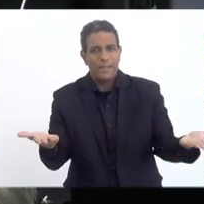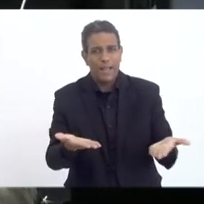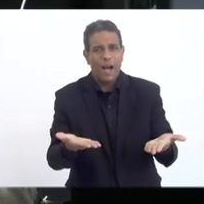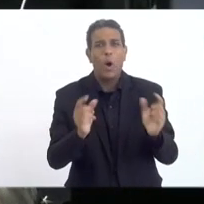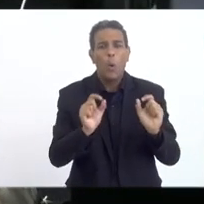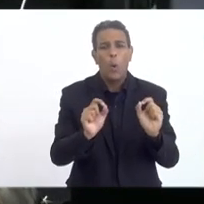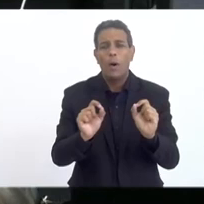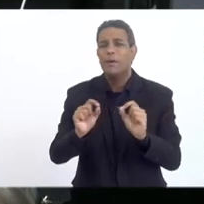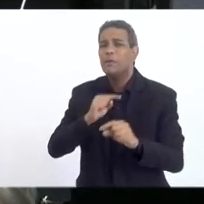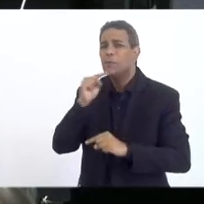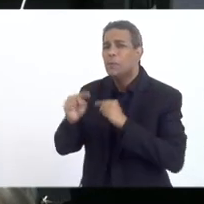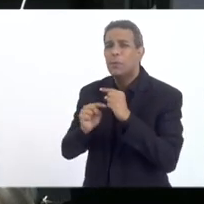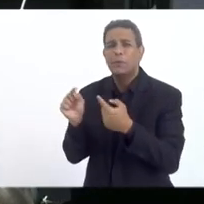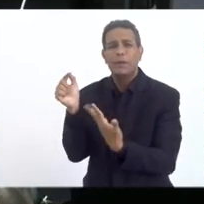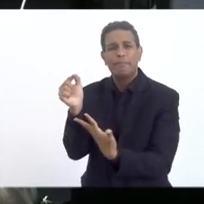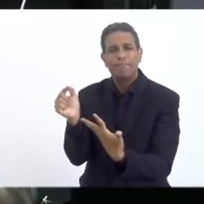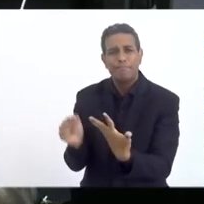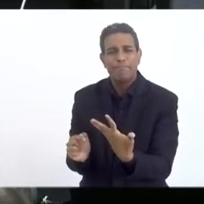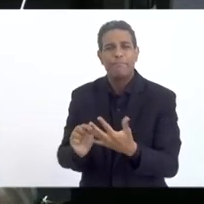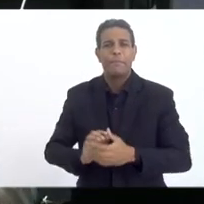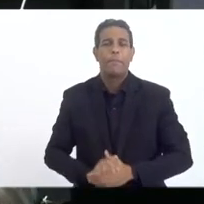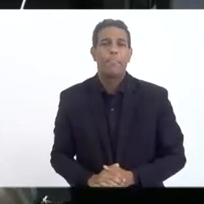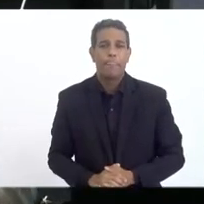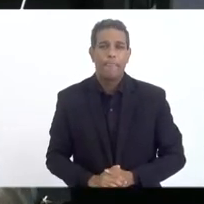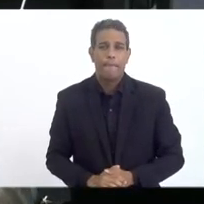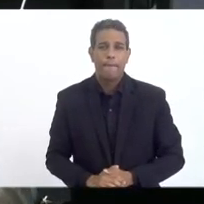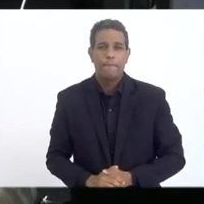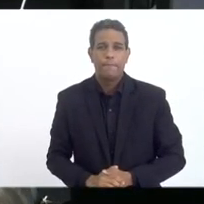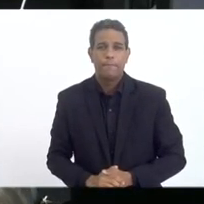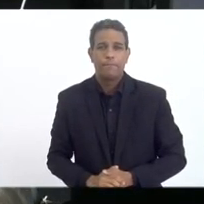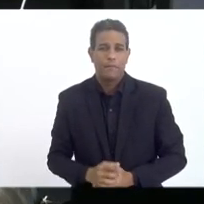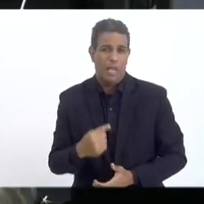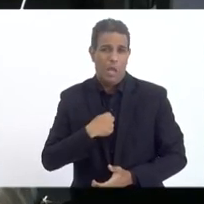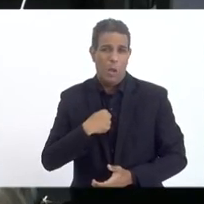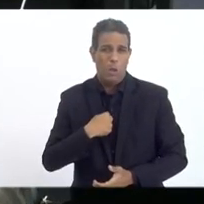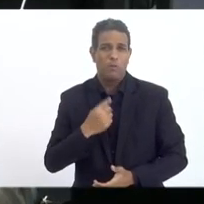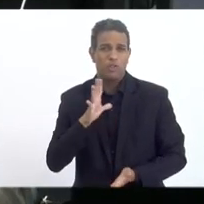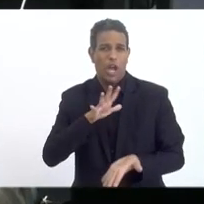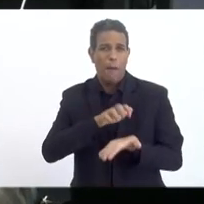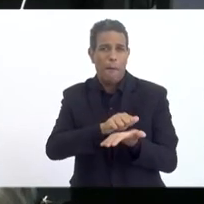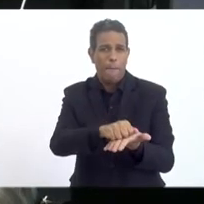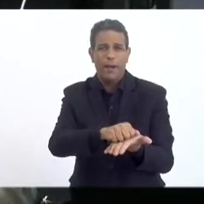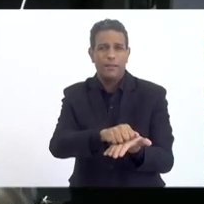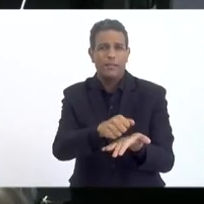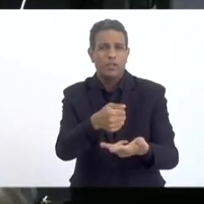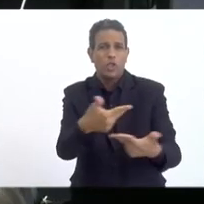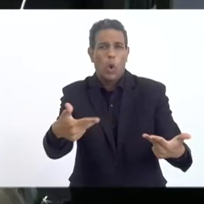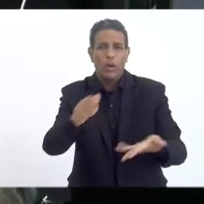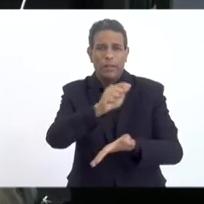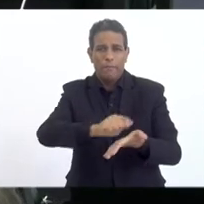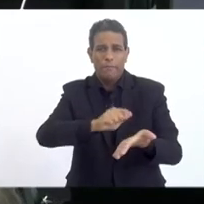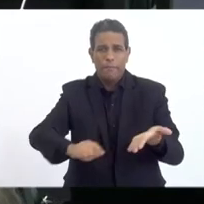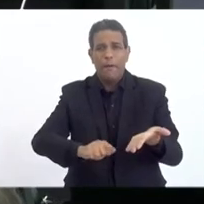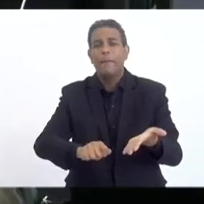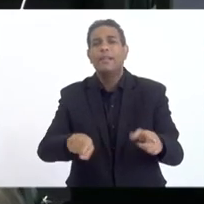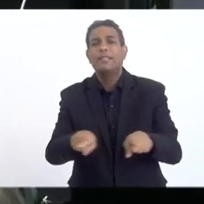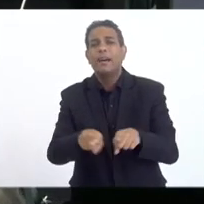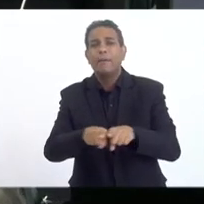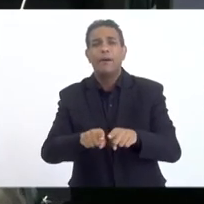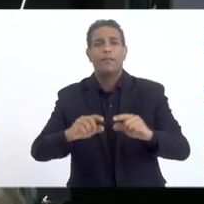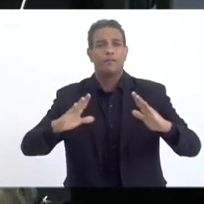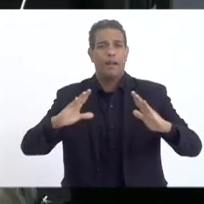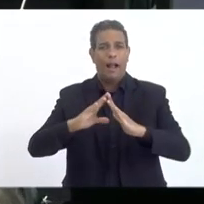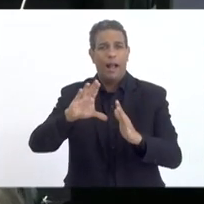que a dúvida pertinente. É pertinente. Eu anotei aqui, tanto a Casa